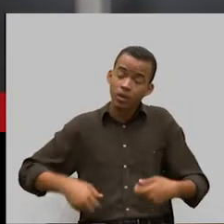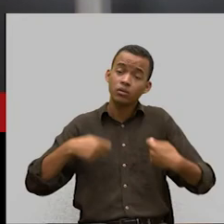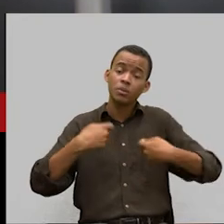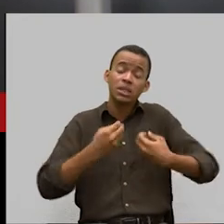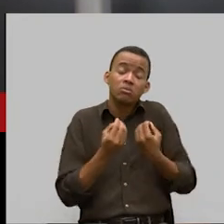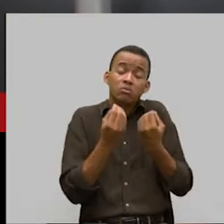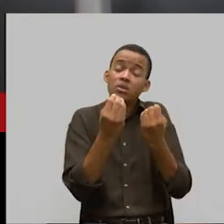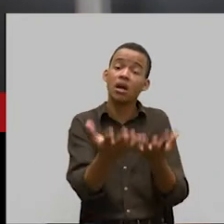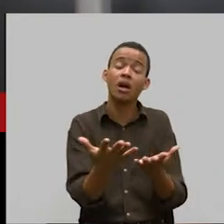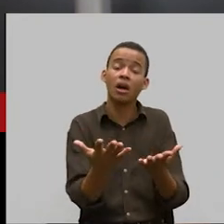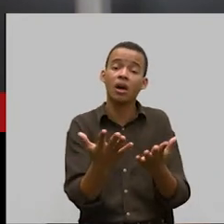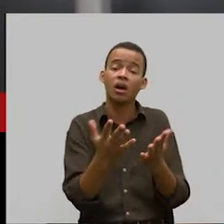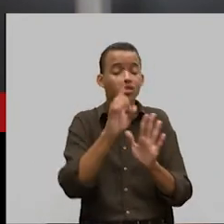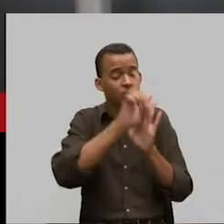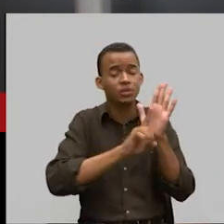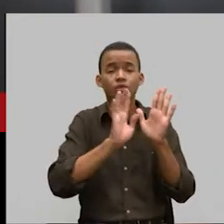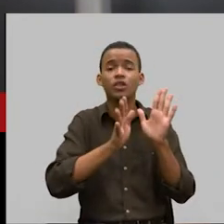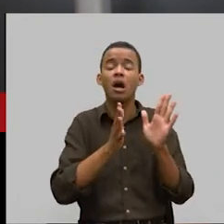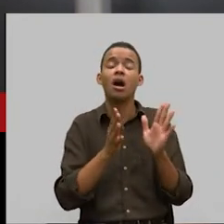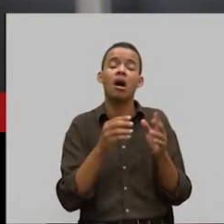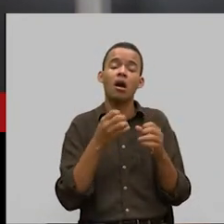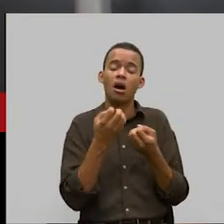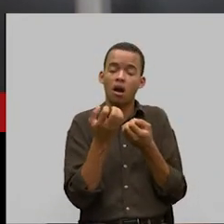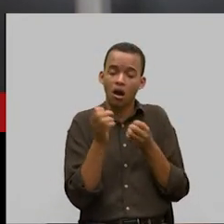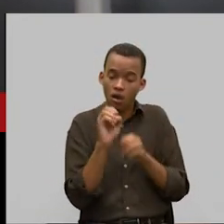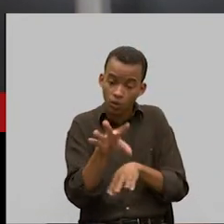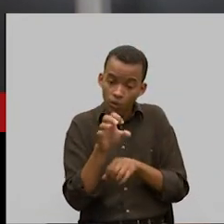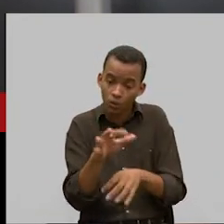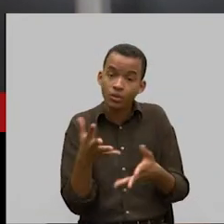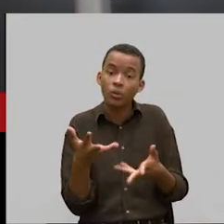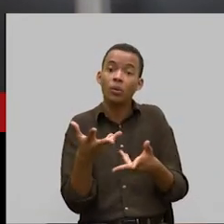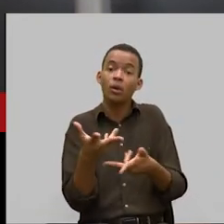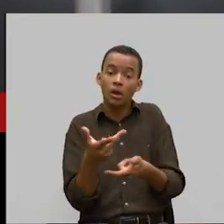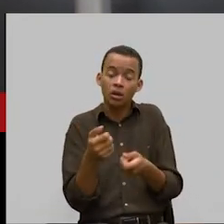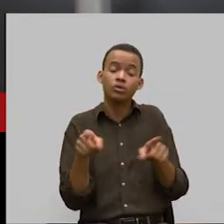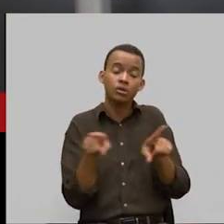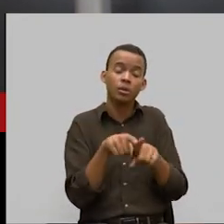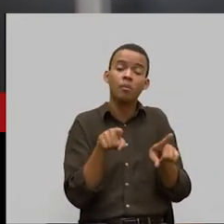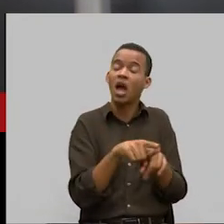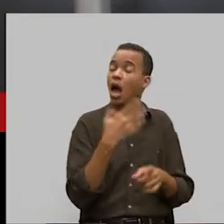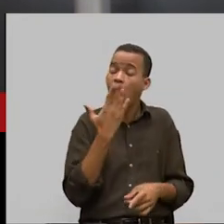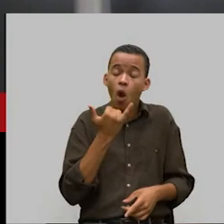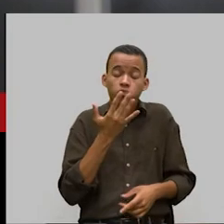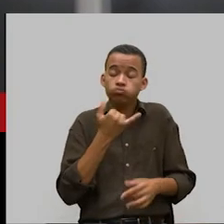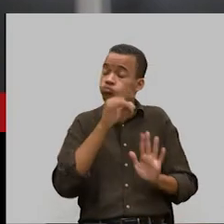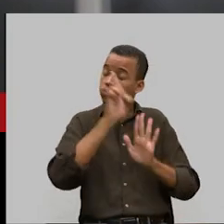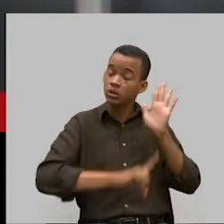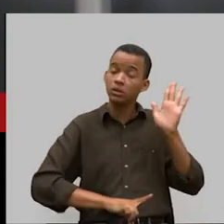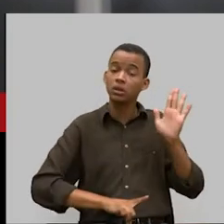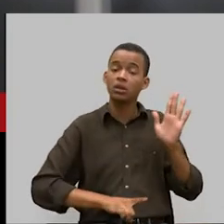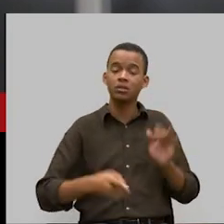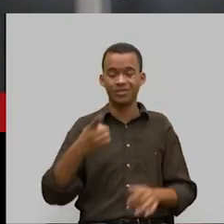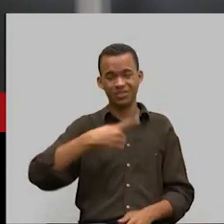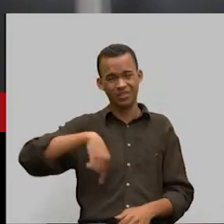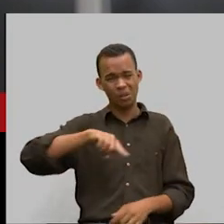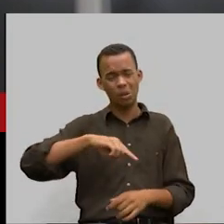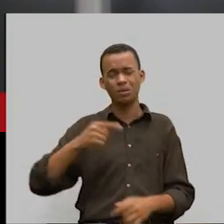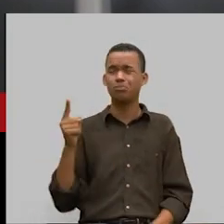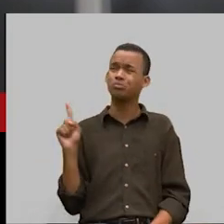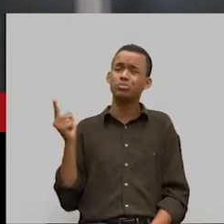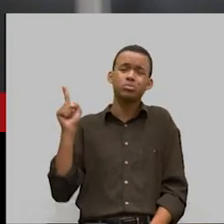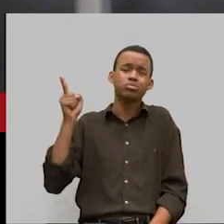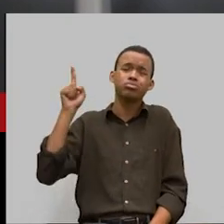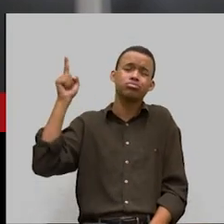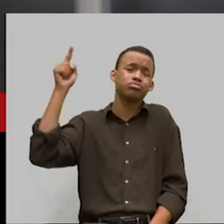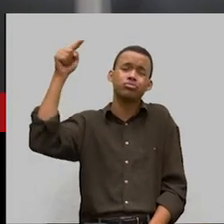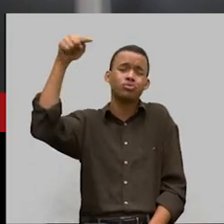alimentação para nós saímos andamos 500 e tantos quilômetros Não é justo a gente andar desse tanto e